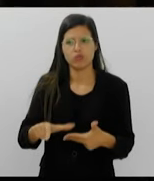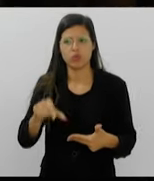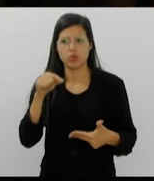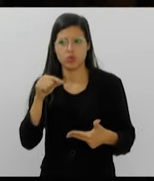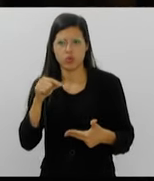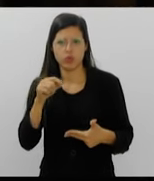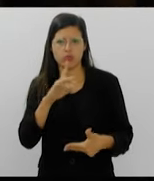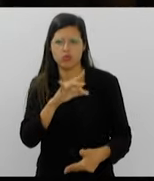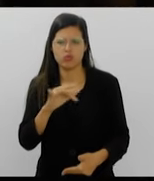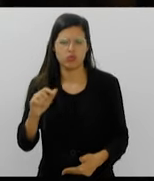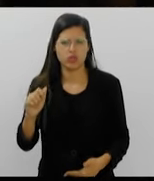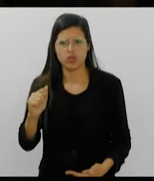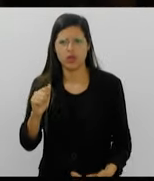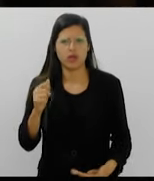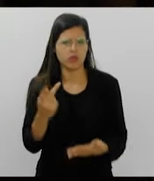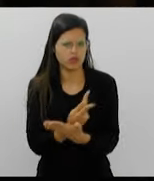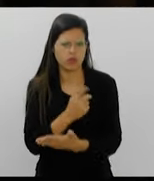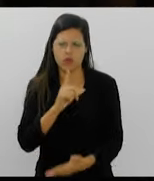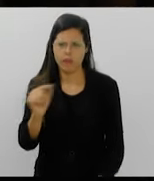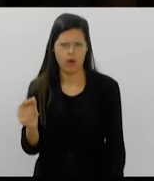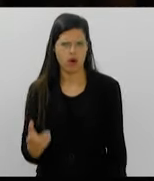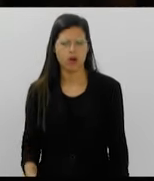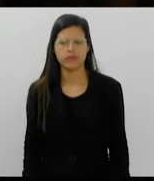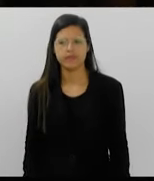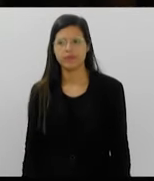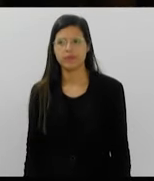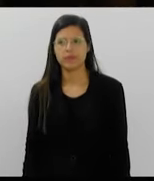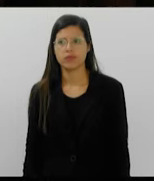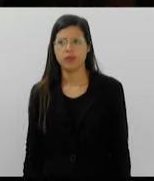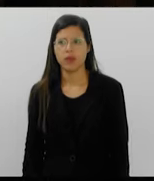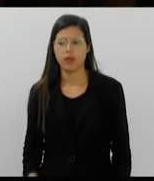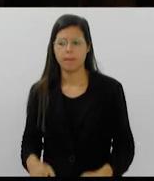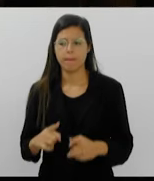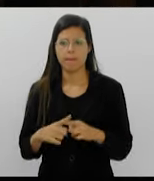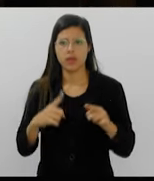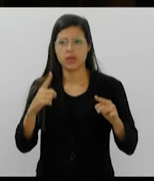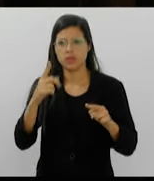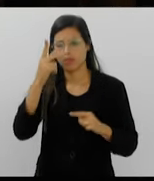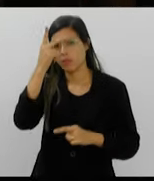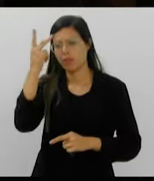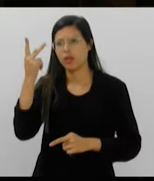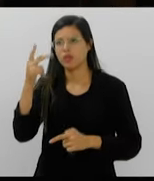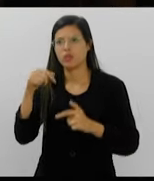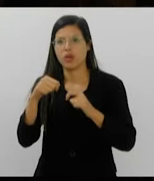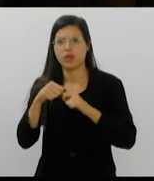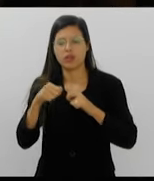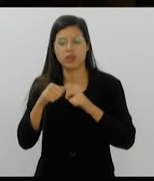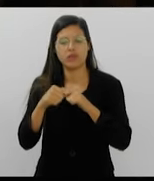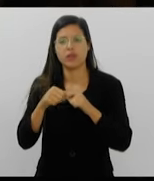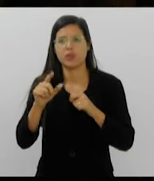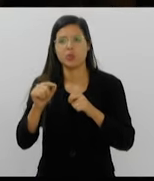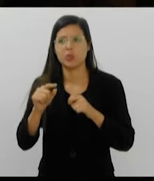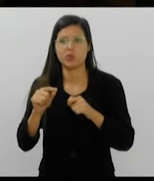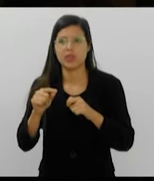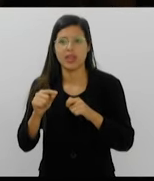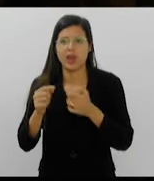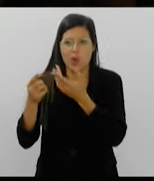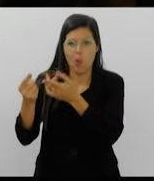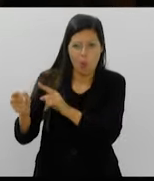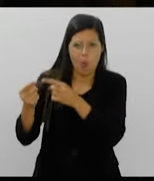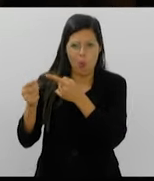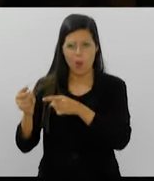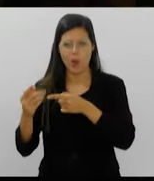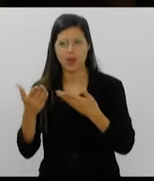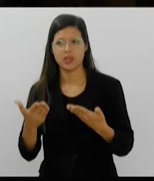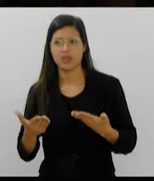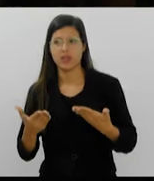prefiro ir embora. Agora, quem joga abaixo da linha da cintura chama-se Eduardo Paes. Inclusive, fez no debate